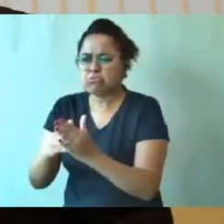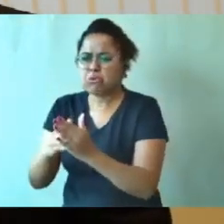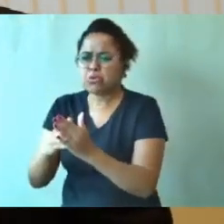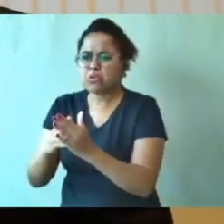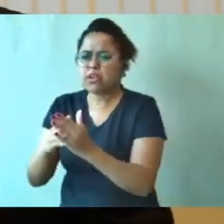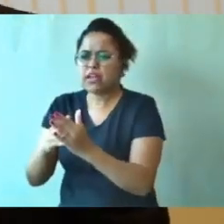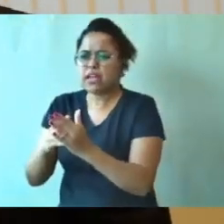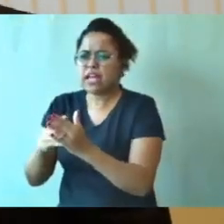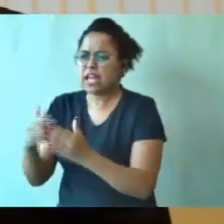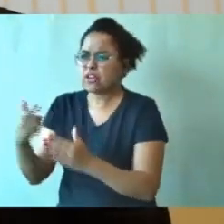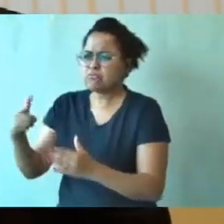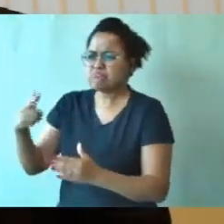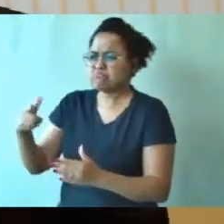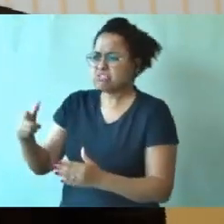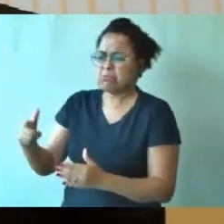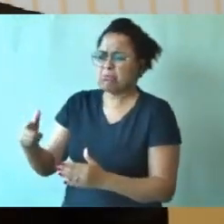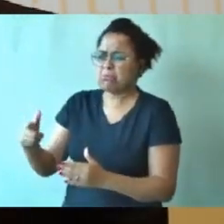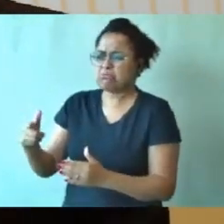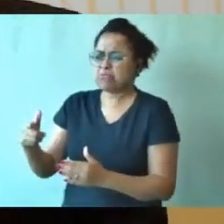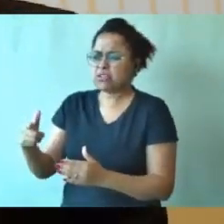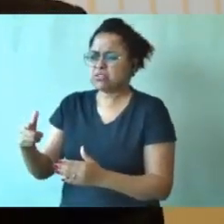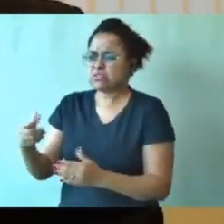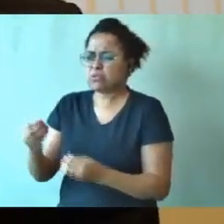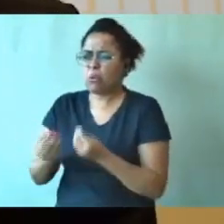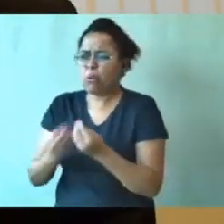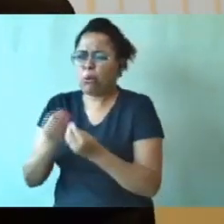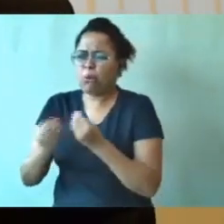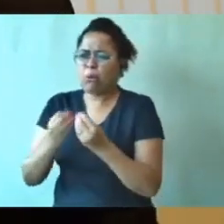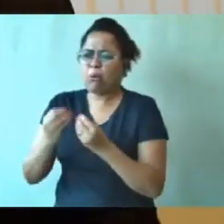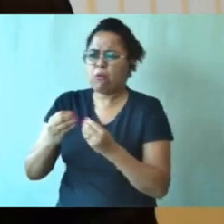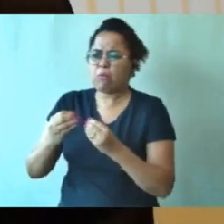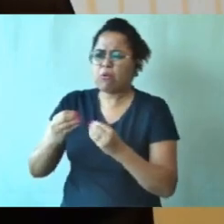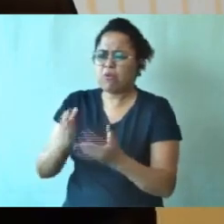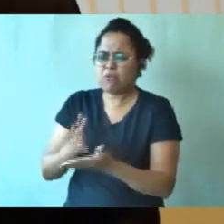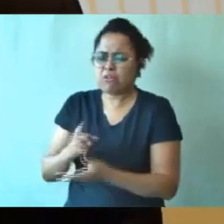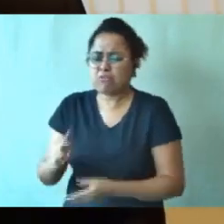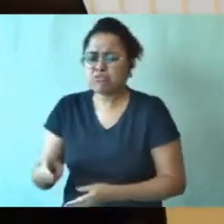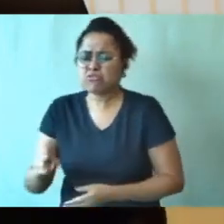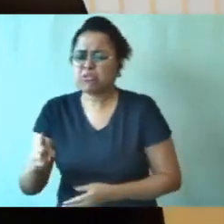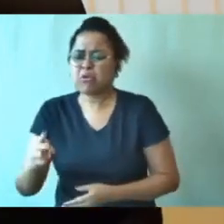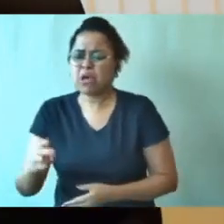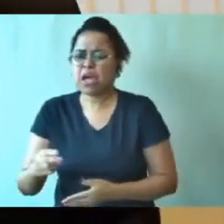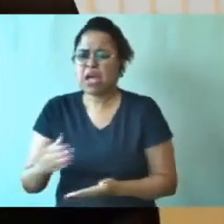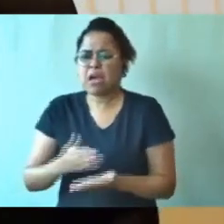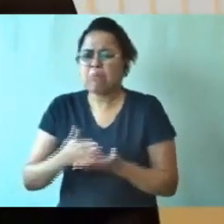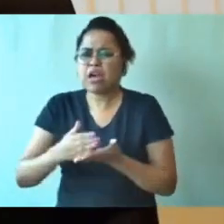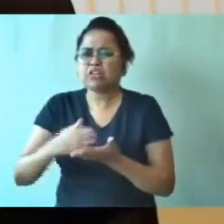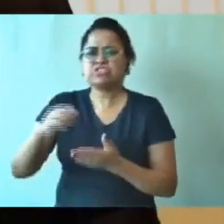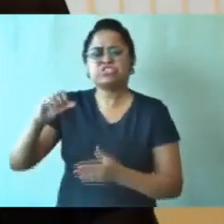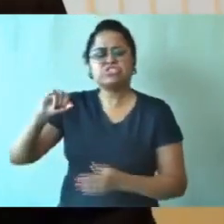como operar a partir de janeiro. E aí que ia ser o caos do caos. Aí nós chegamos a um